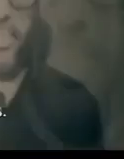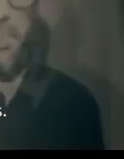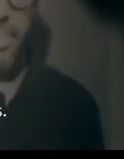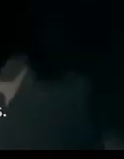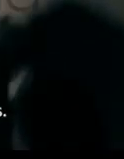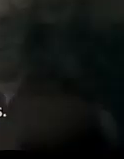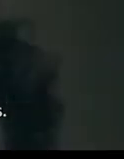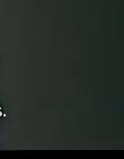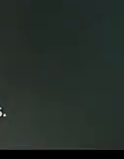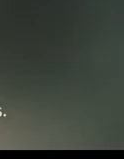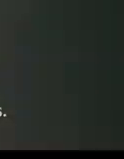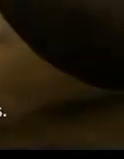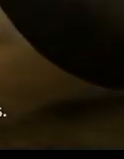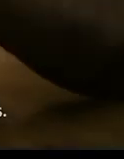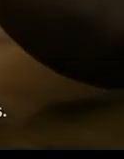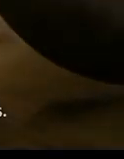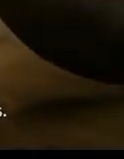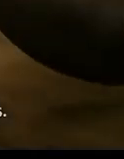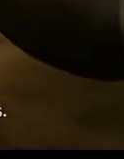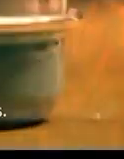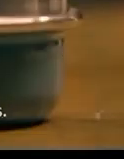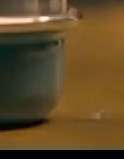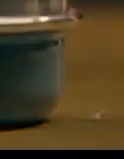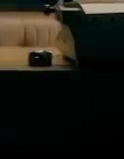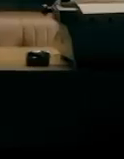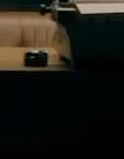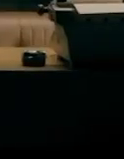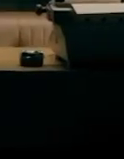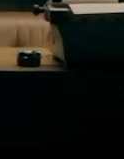A ditadura foi uma época de violação de direitos.